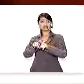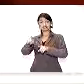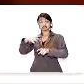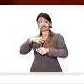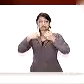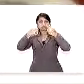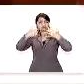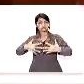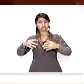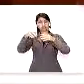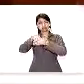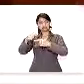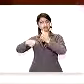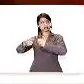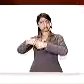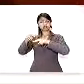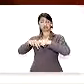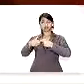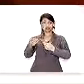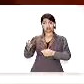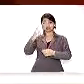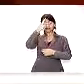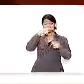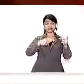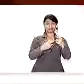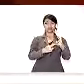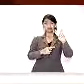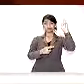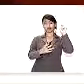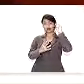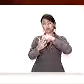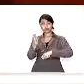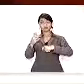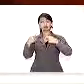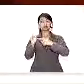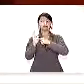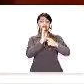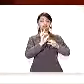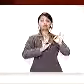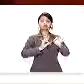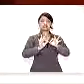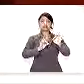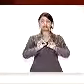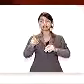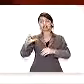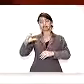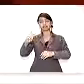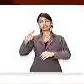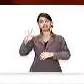mercado tanto que a contratante deveria apresentar um projeto a ser apreciado pela CPTM